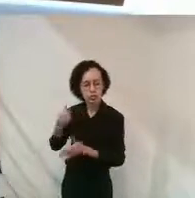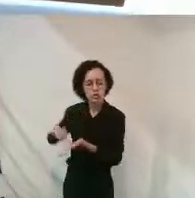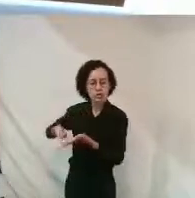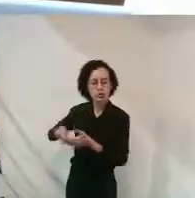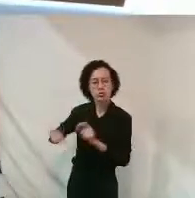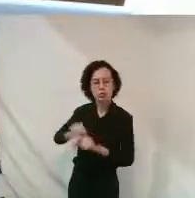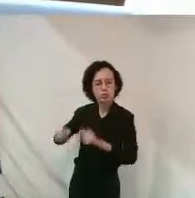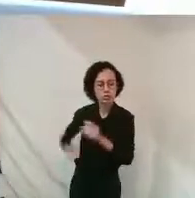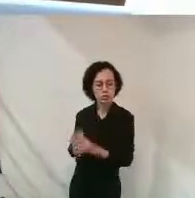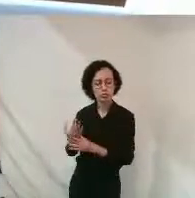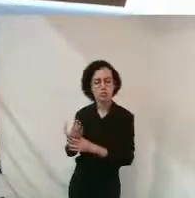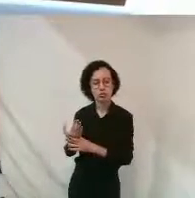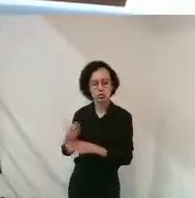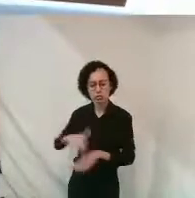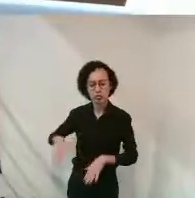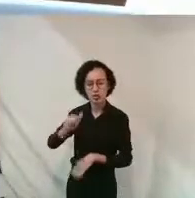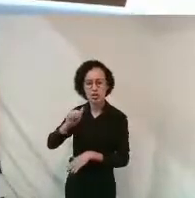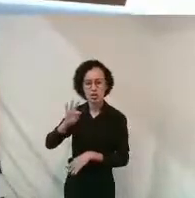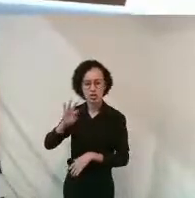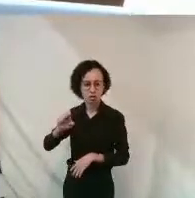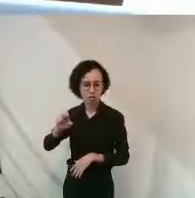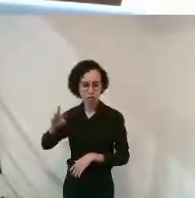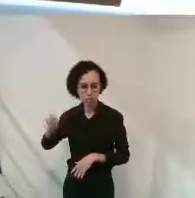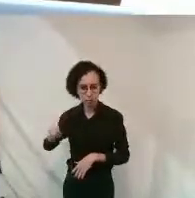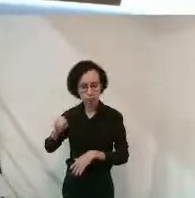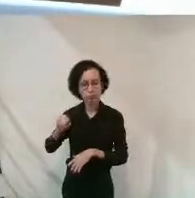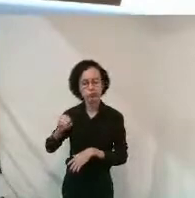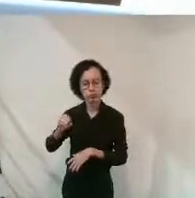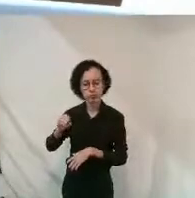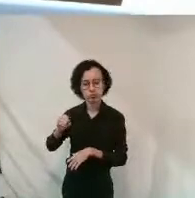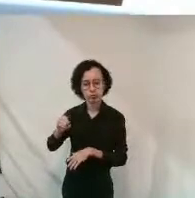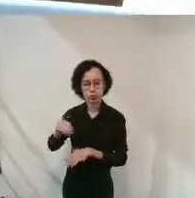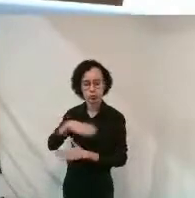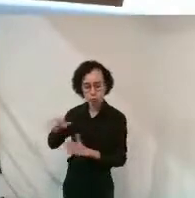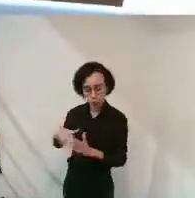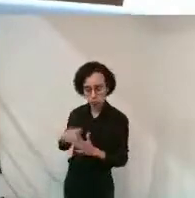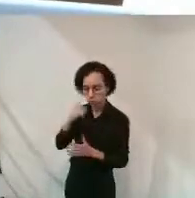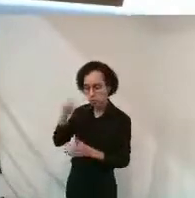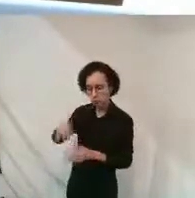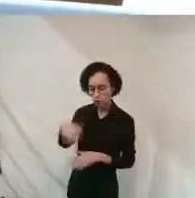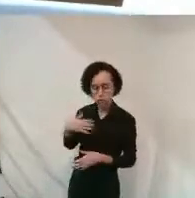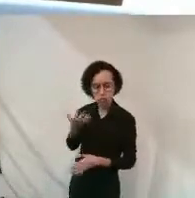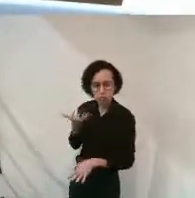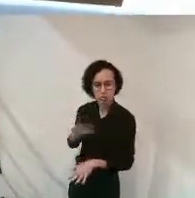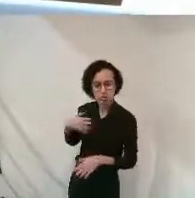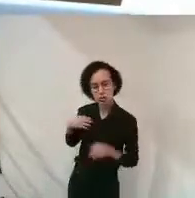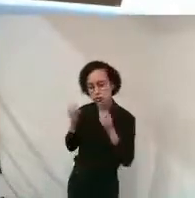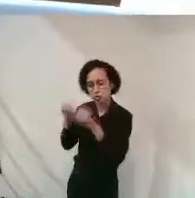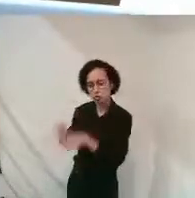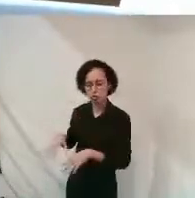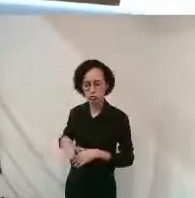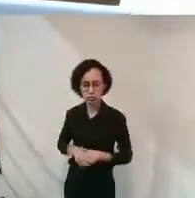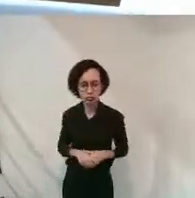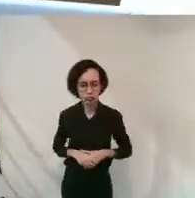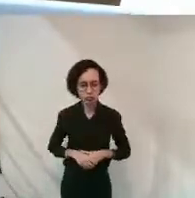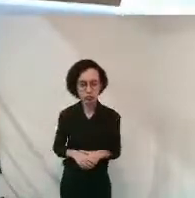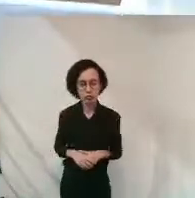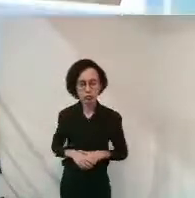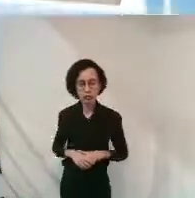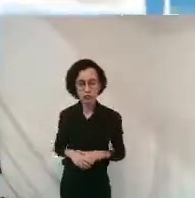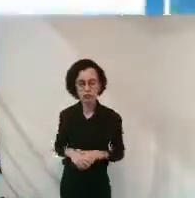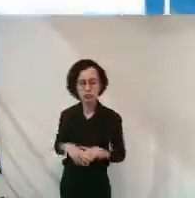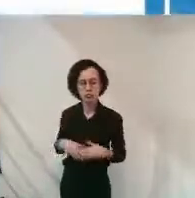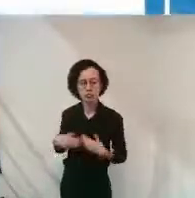A construção do aterro sanitário. Né? Tudo quanto é lixo, aquilo que ninguém quer, vai lá e joga no aterro sanitário. Né?